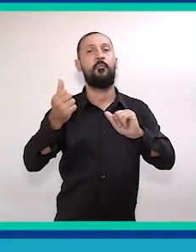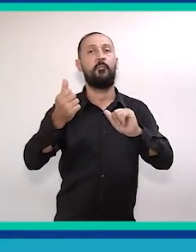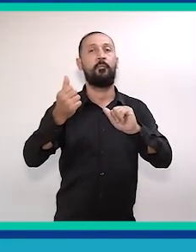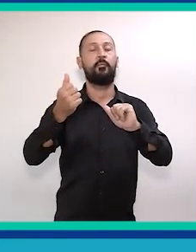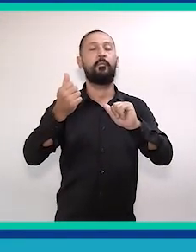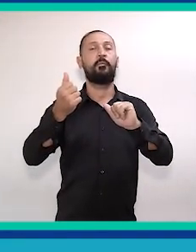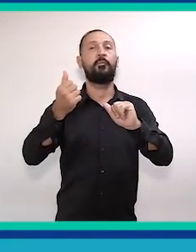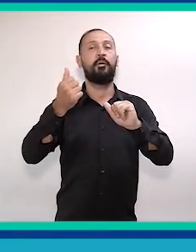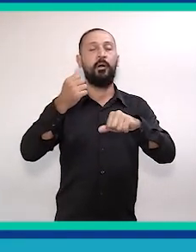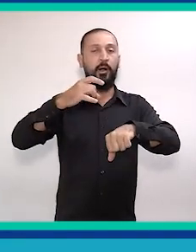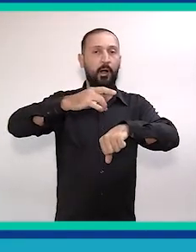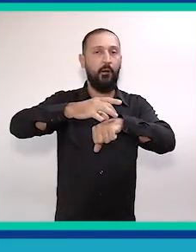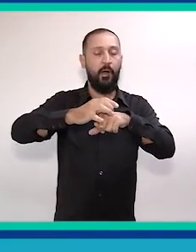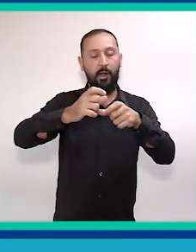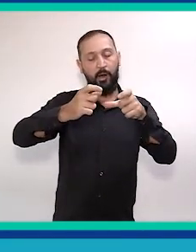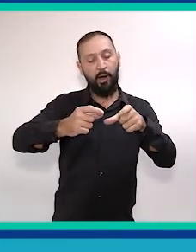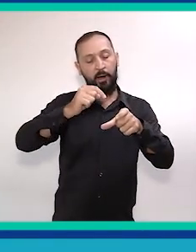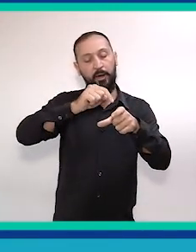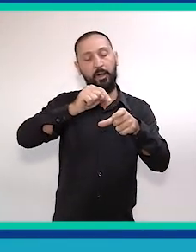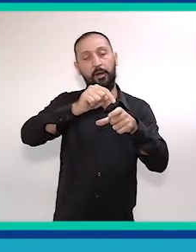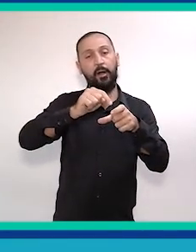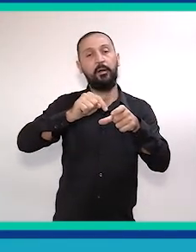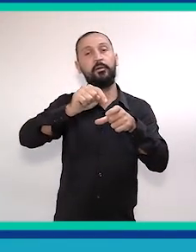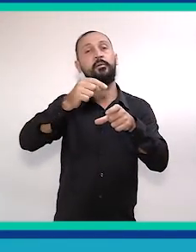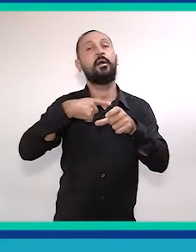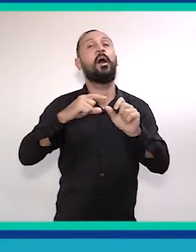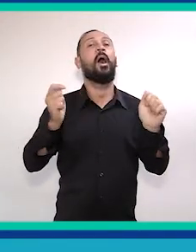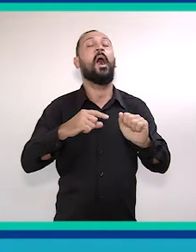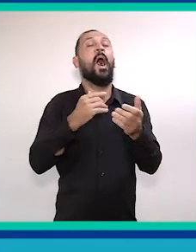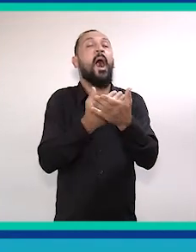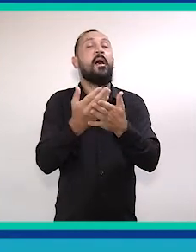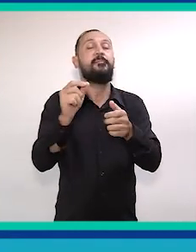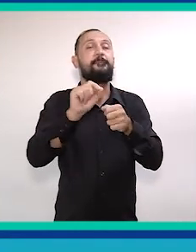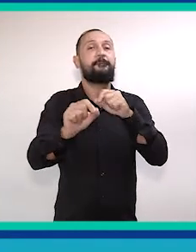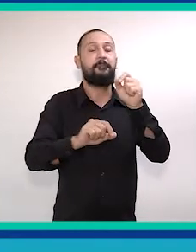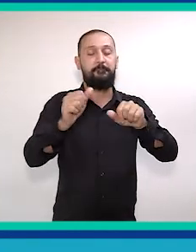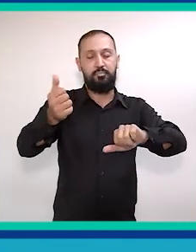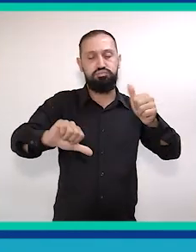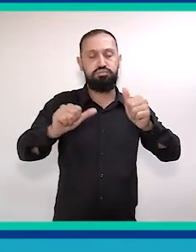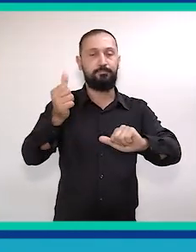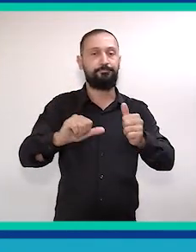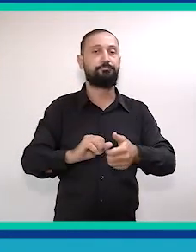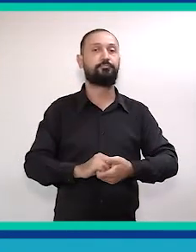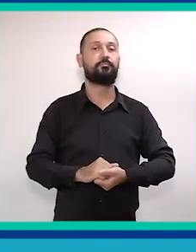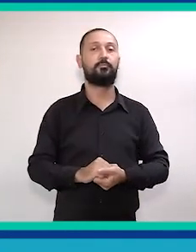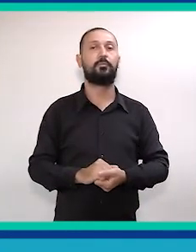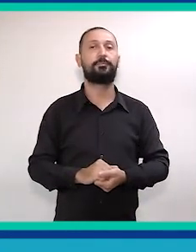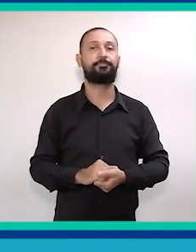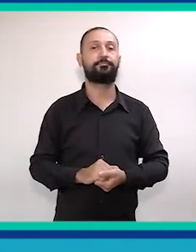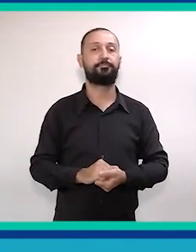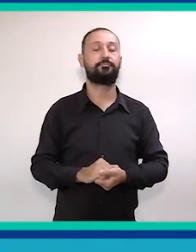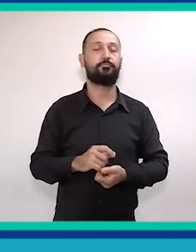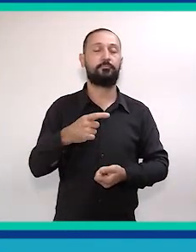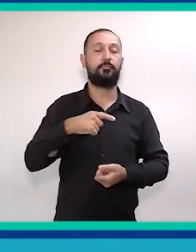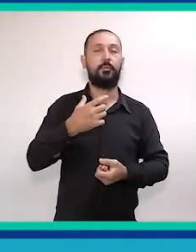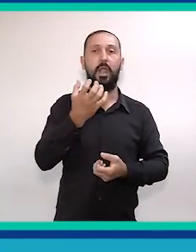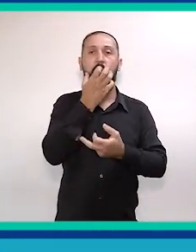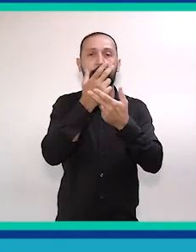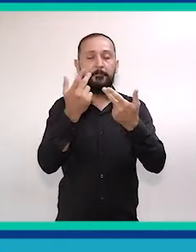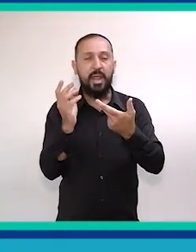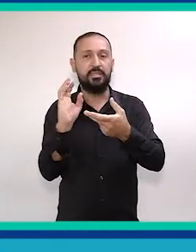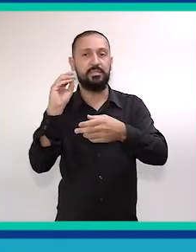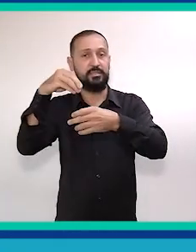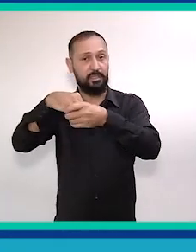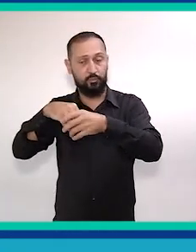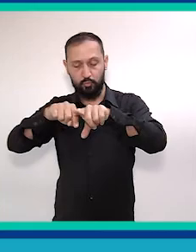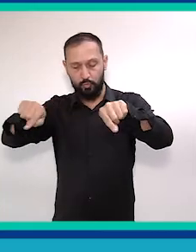análises in vitro, também no ensaio pré-clínico a gente começa a fazer as análises em vivo. Então, seriam em